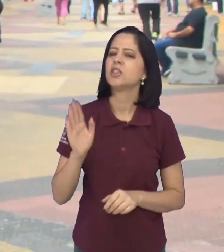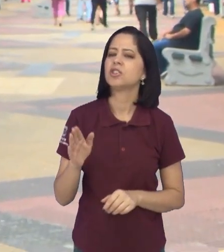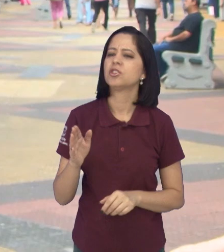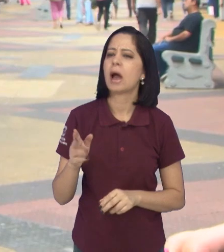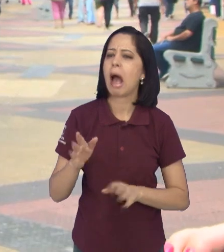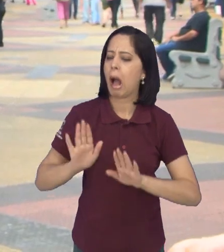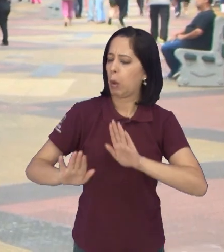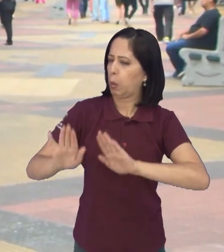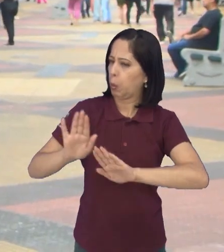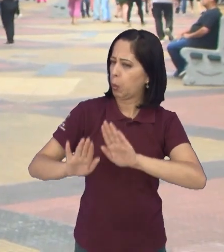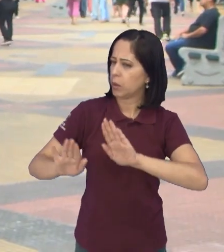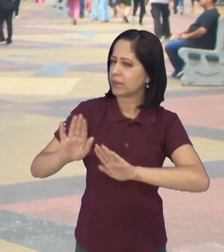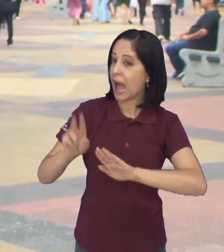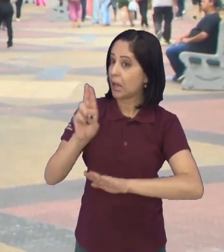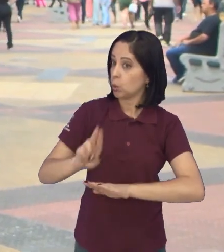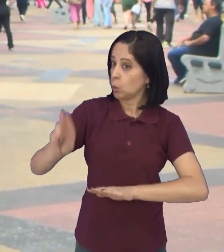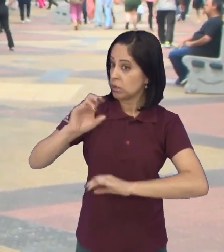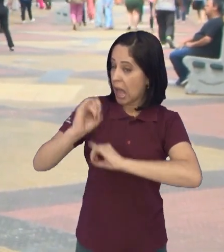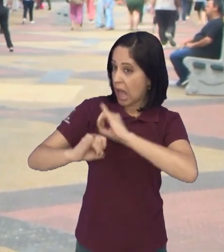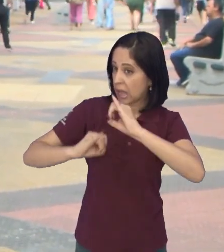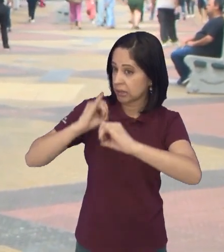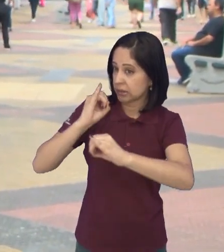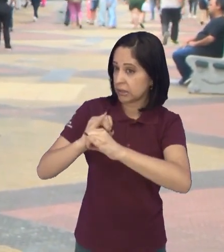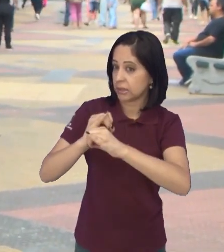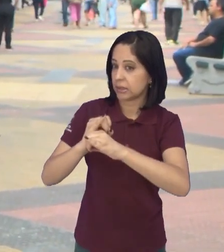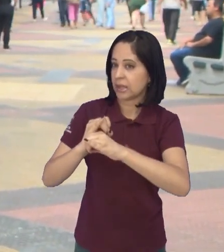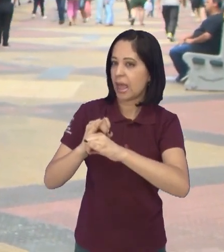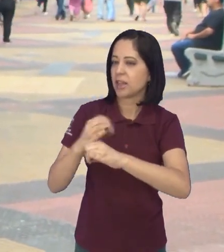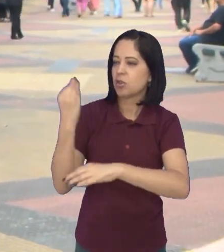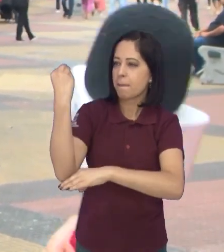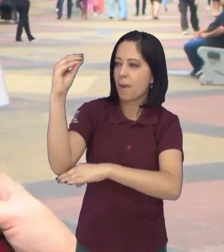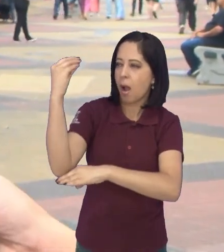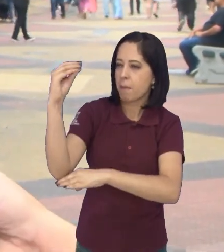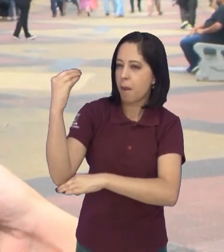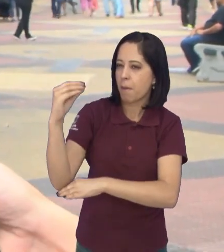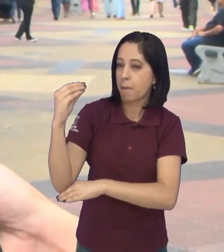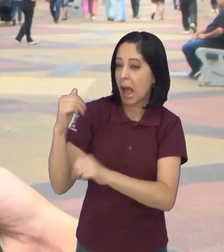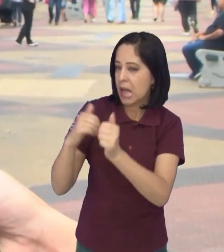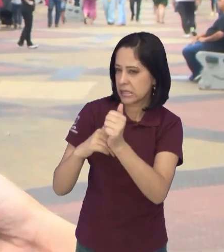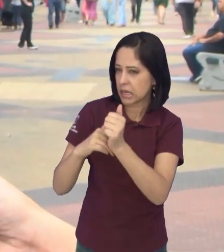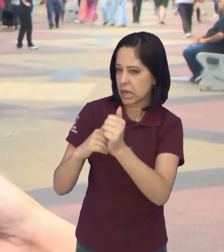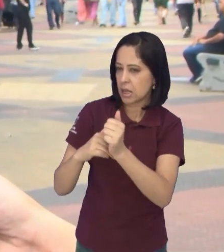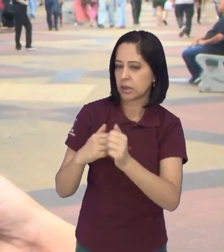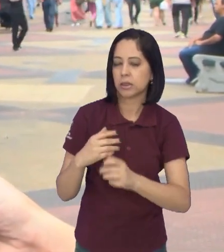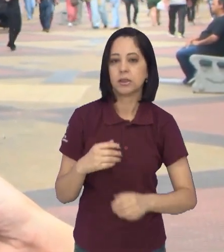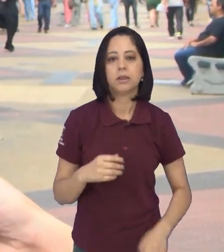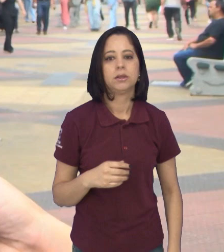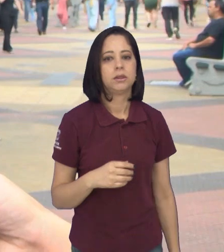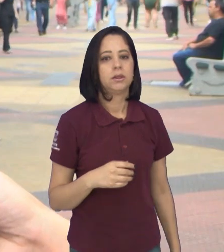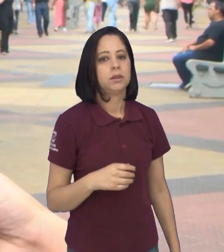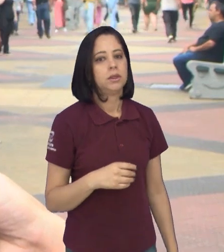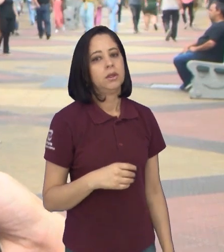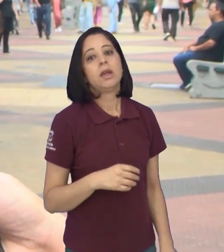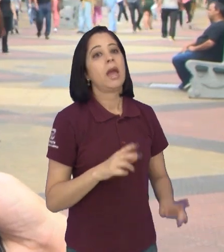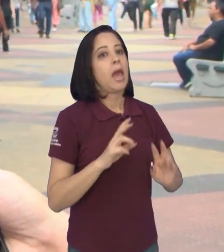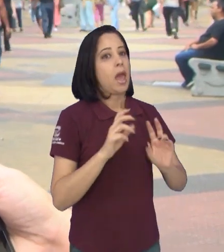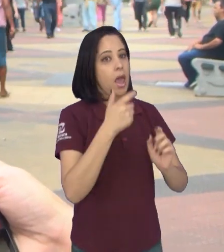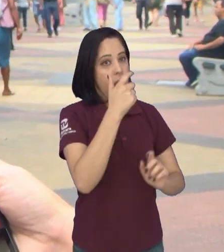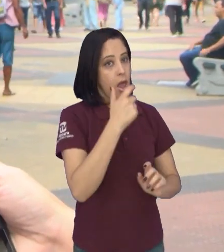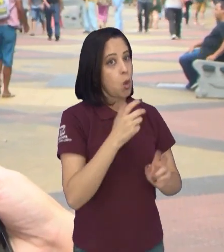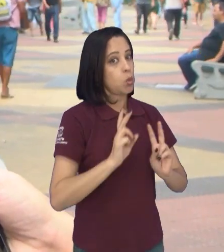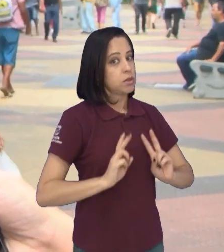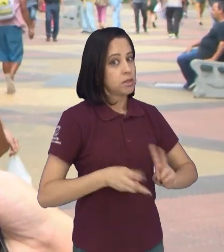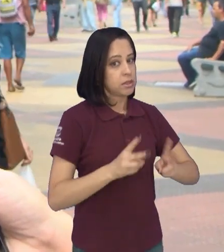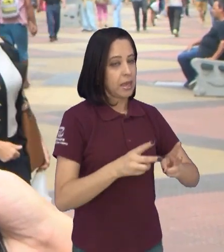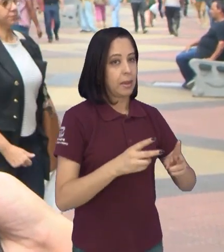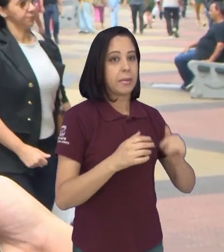de cuidado quando vai usar a internet, ao colocar dados e a sua senha. Eu vou seguindo as instruções no